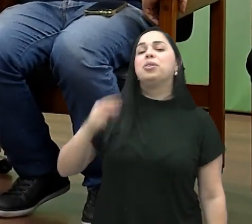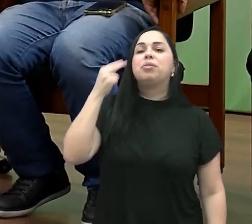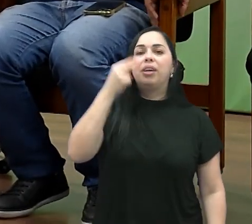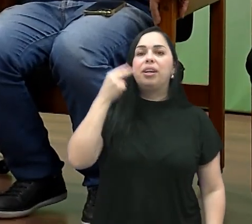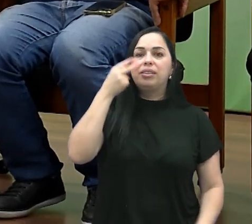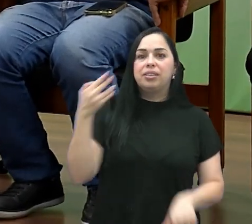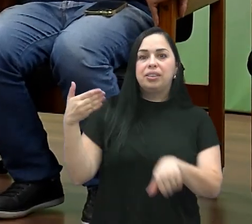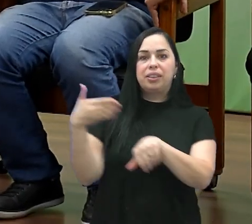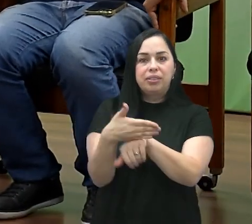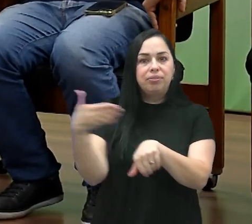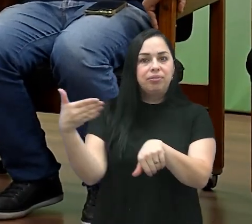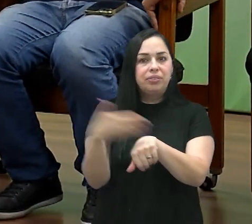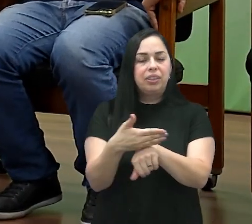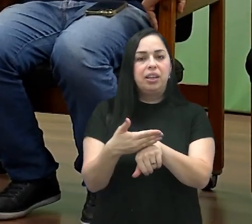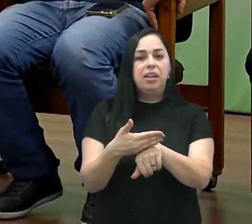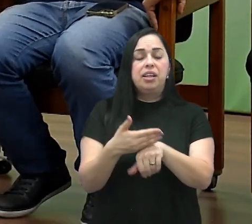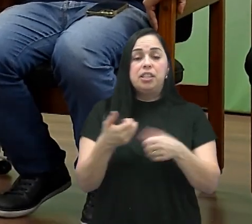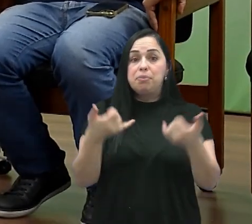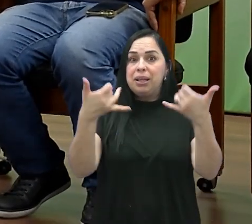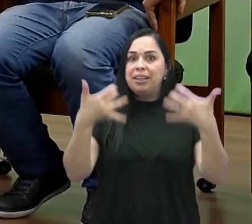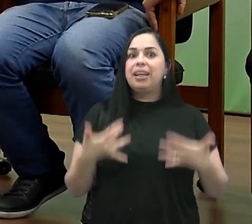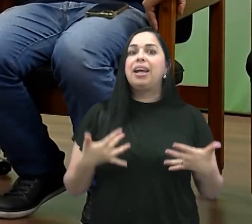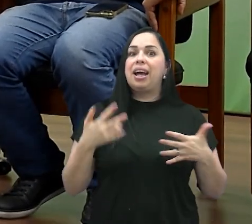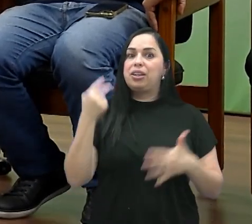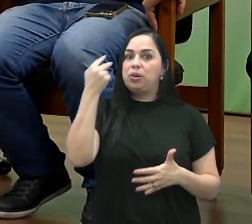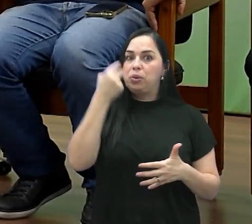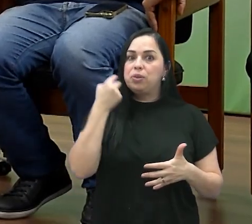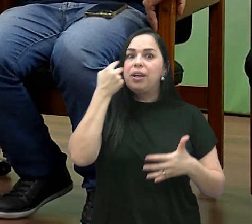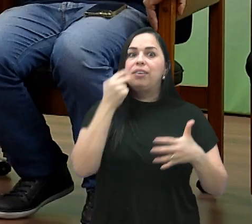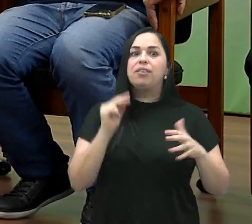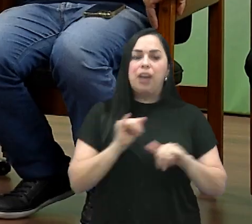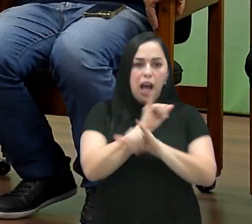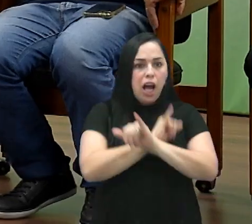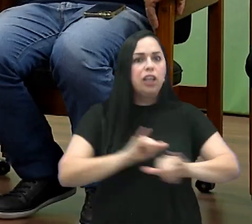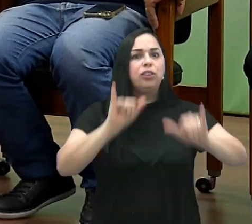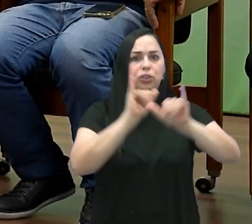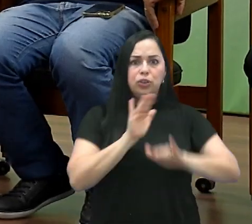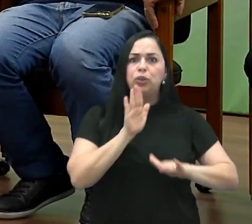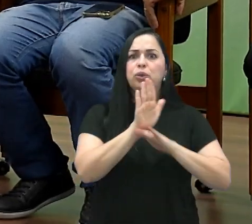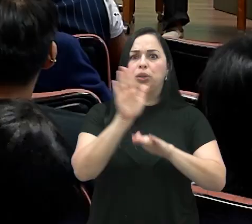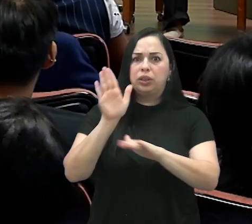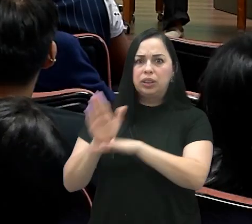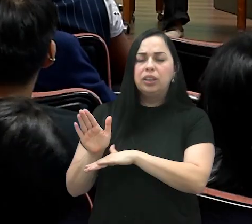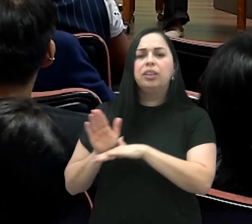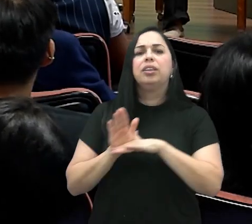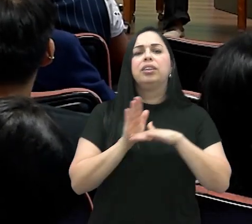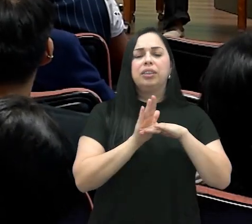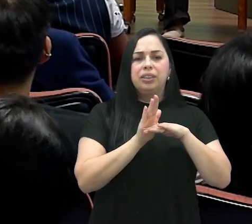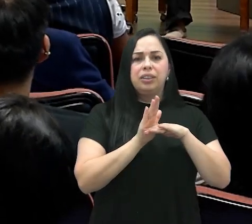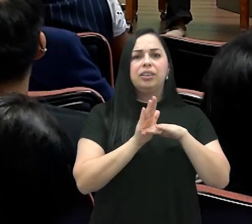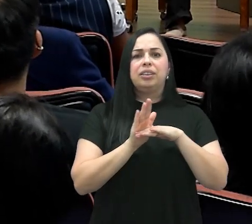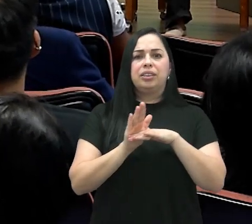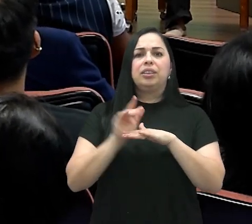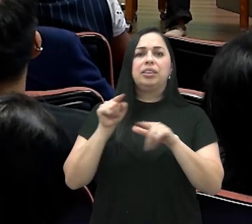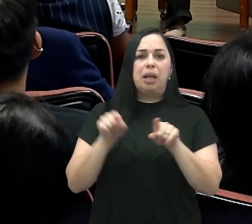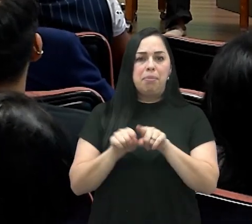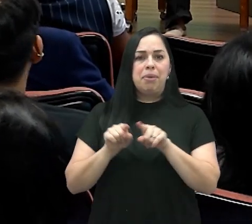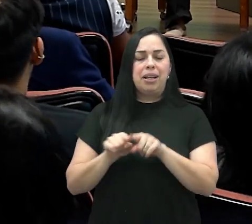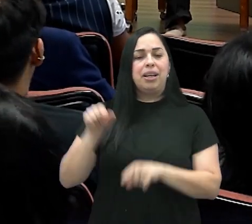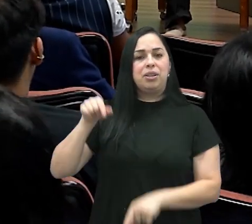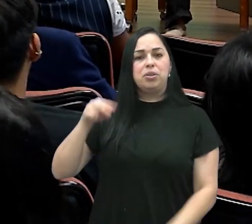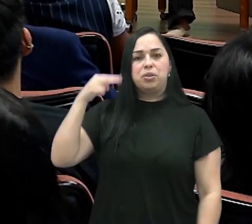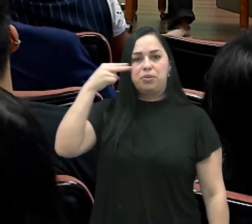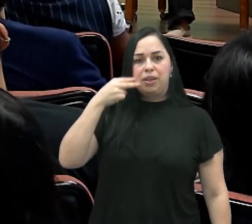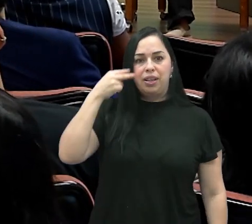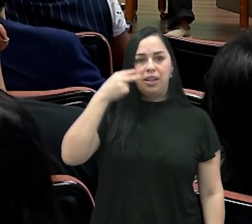que estiveram no encontro defenderam o papel da Câmara de ajudar na divulgação da campanha. O Legislativo, com o apoio